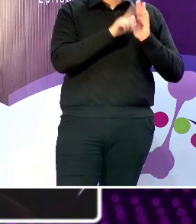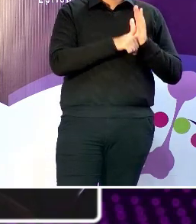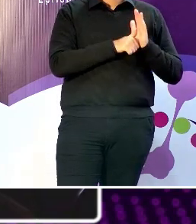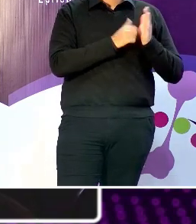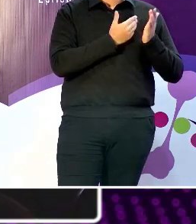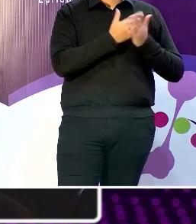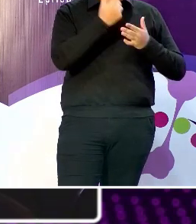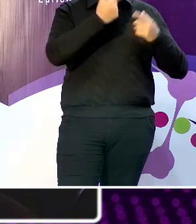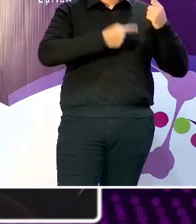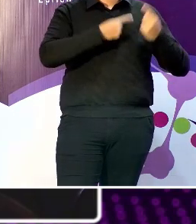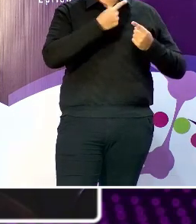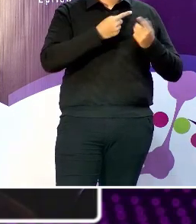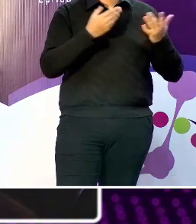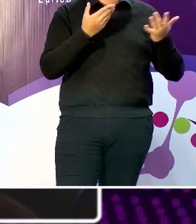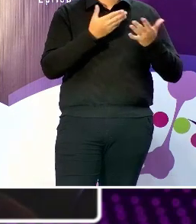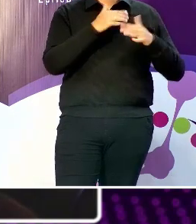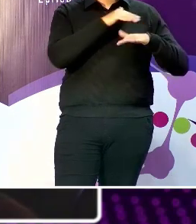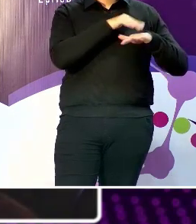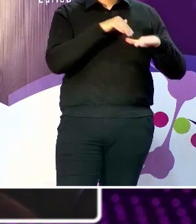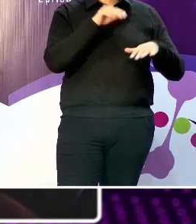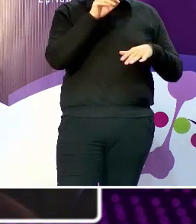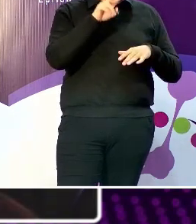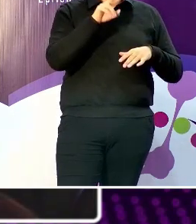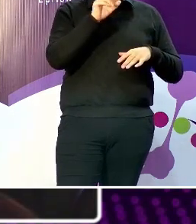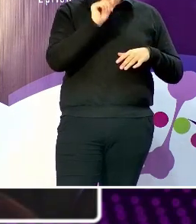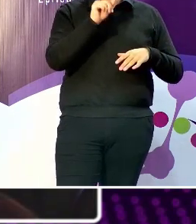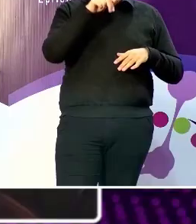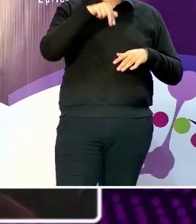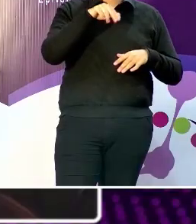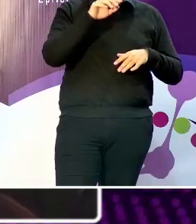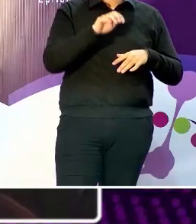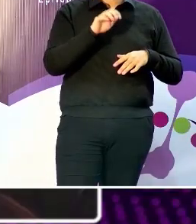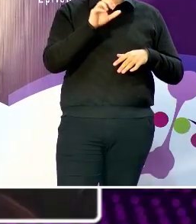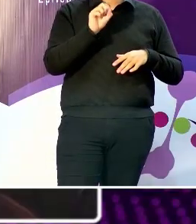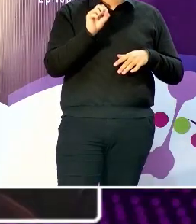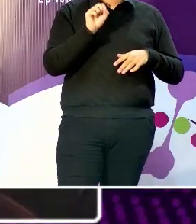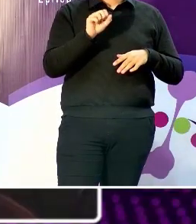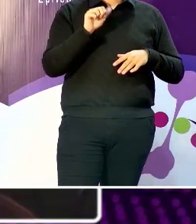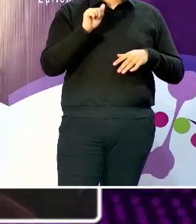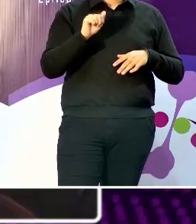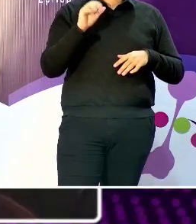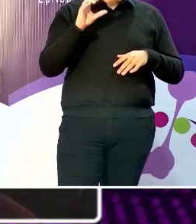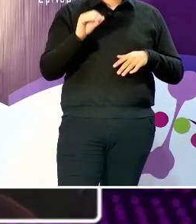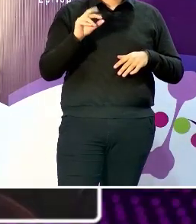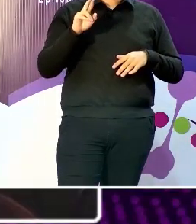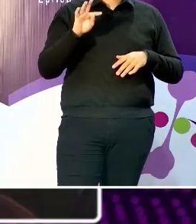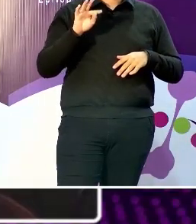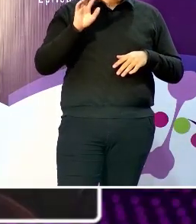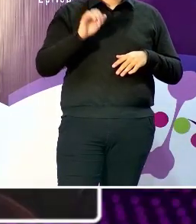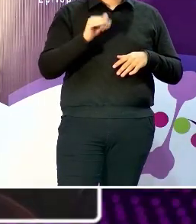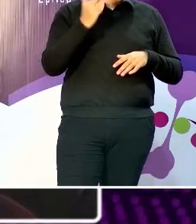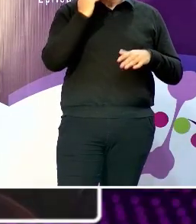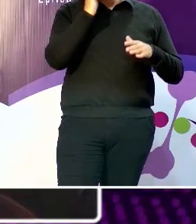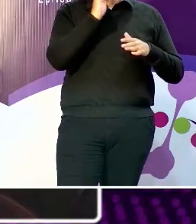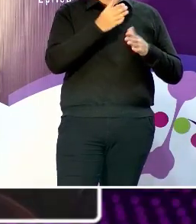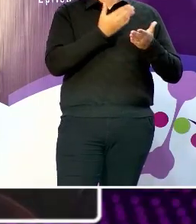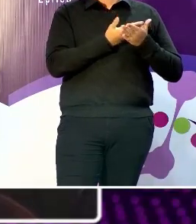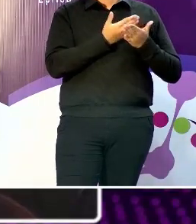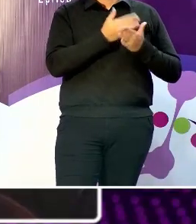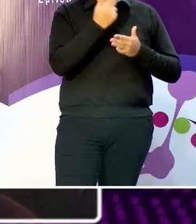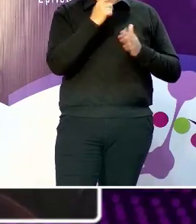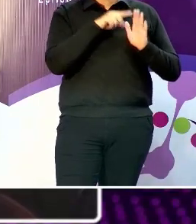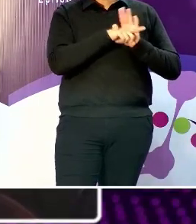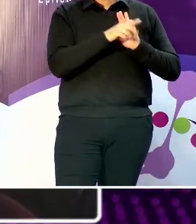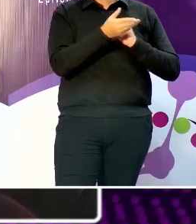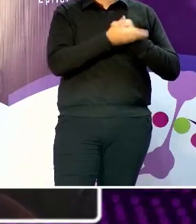discussões. Agora eu vou chamar a Vanessa Cortes e Vamos direto para a aula dela. Então, pesquisa básica em